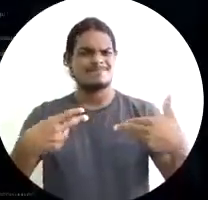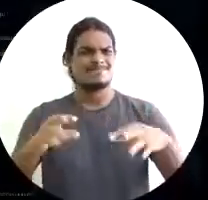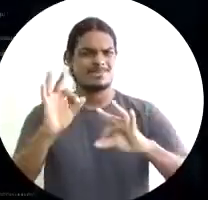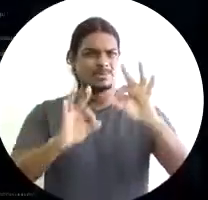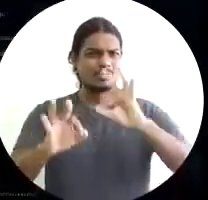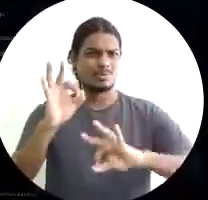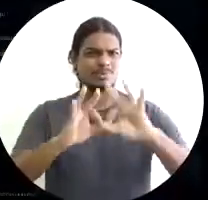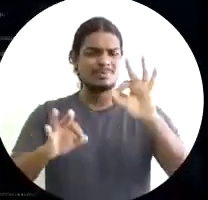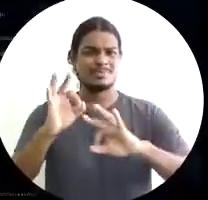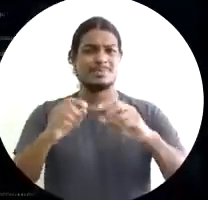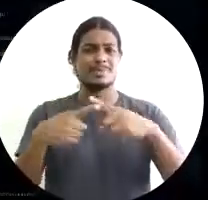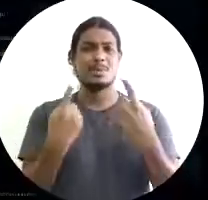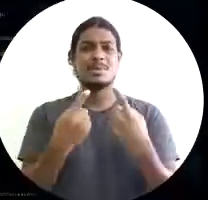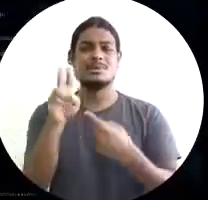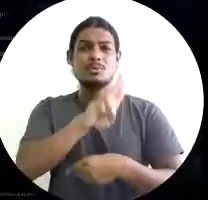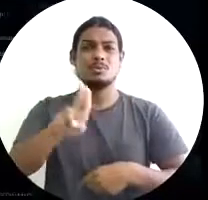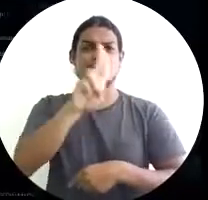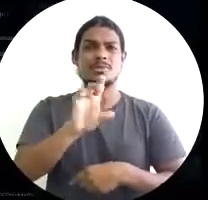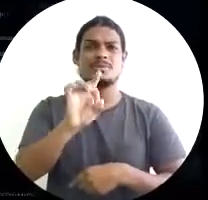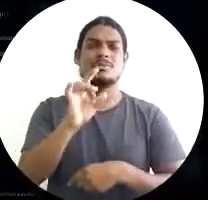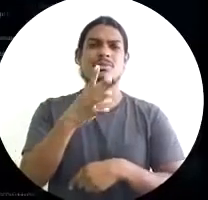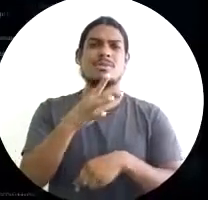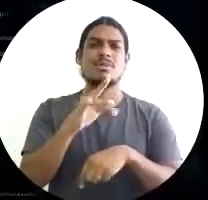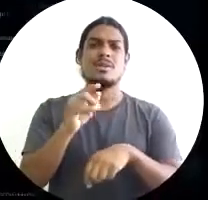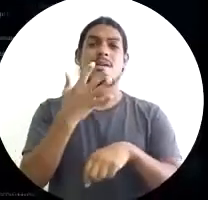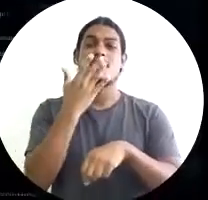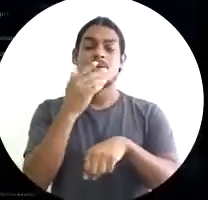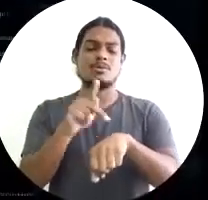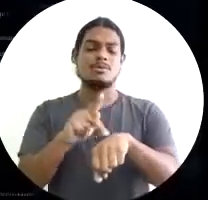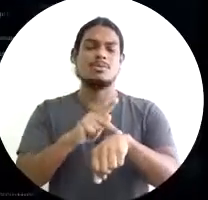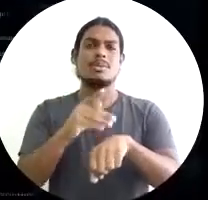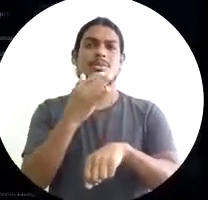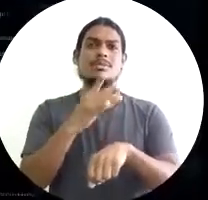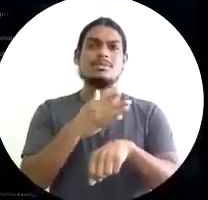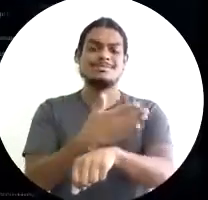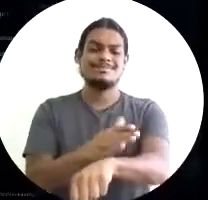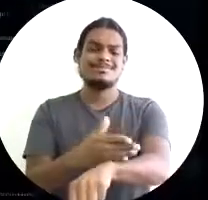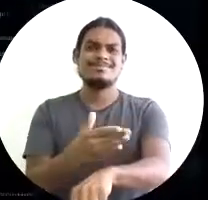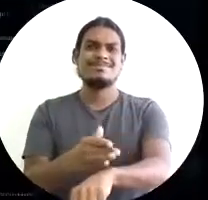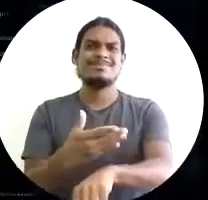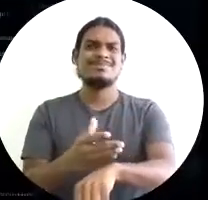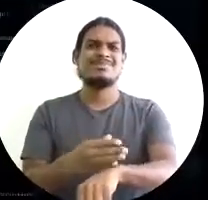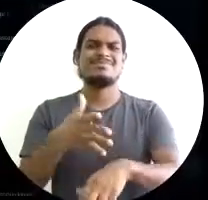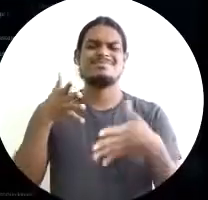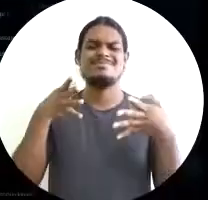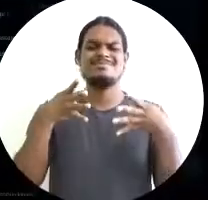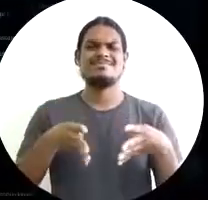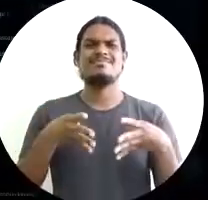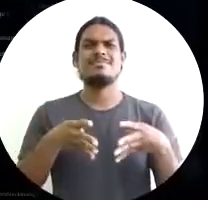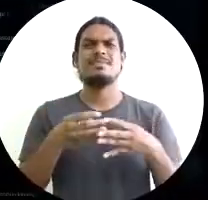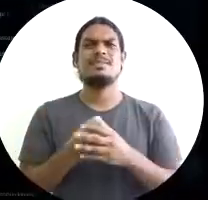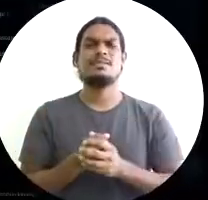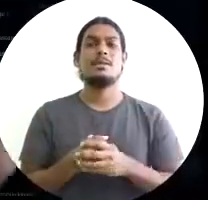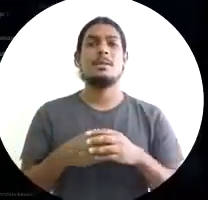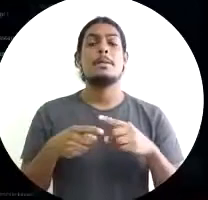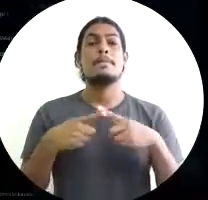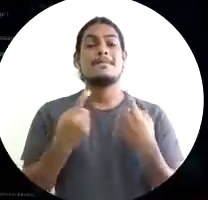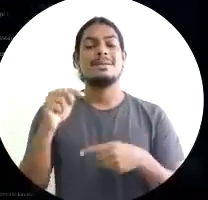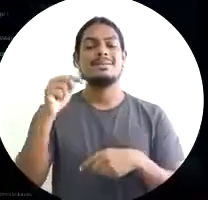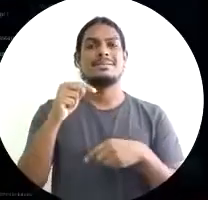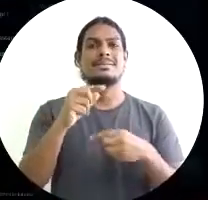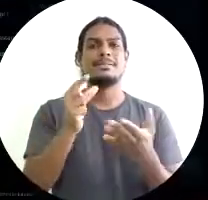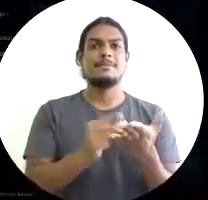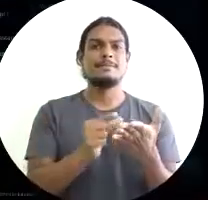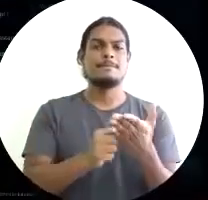branco e no preto ia ficar tedioso. Então é para isso que o CSS veio. Ele é a